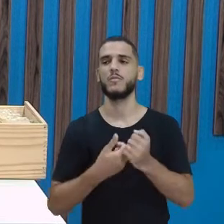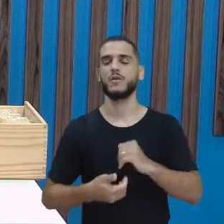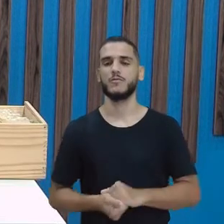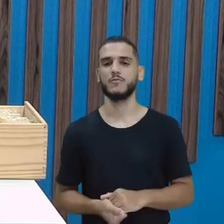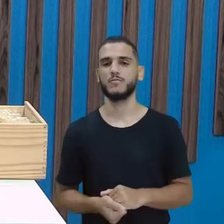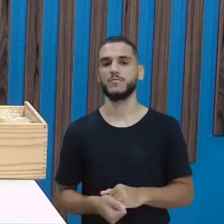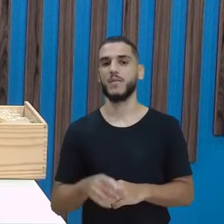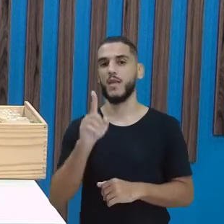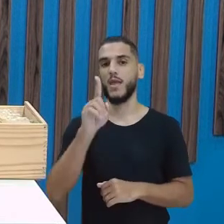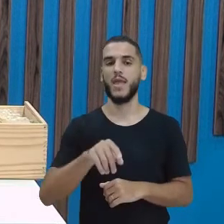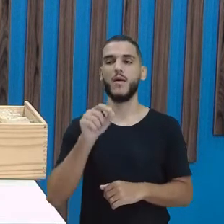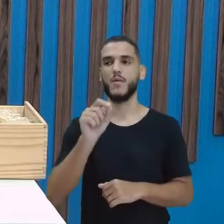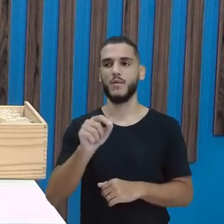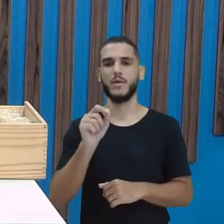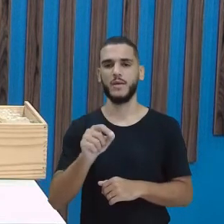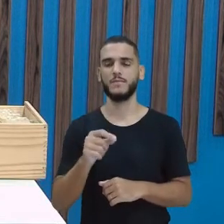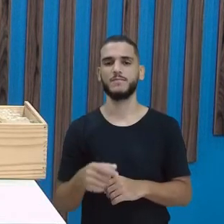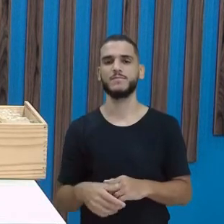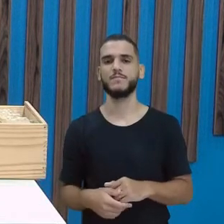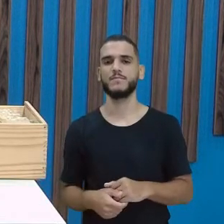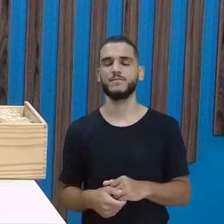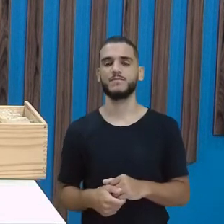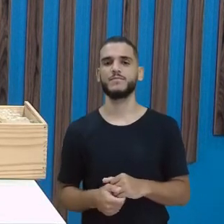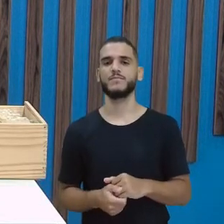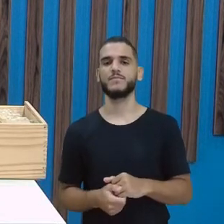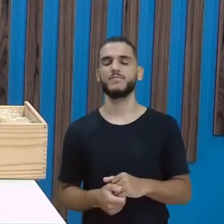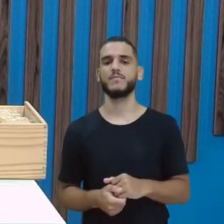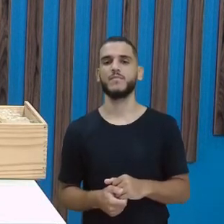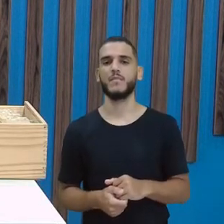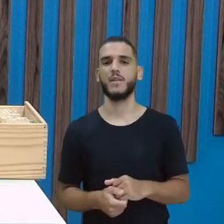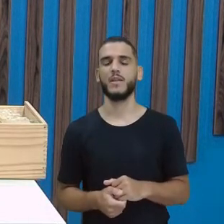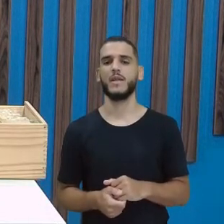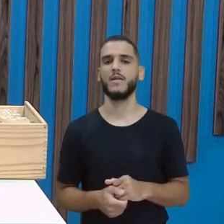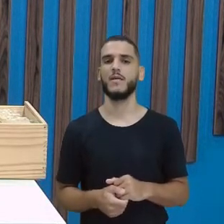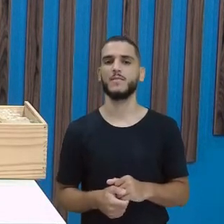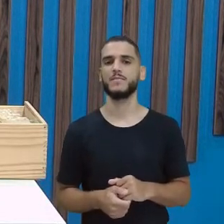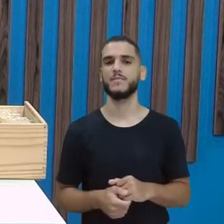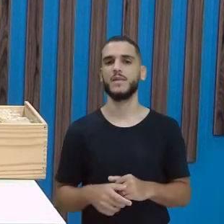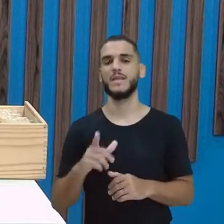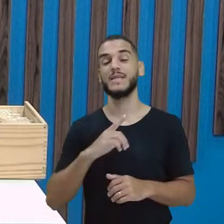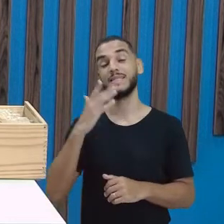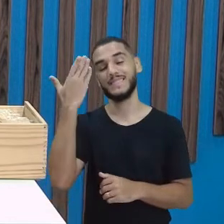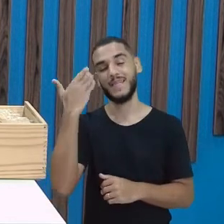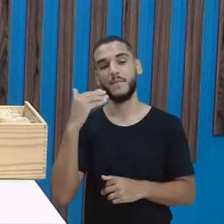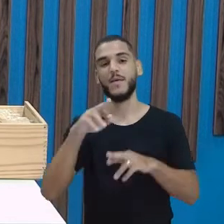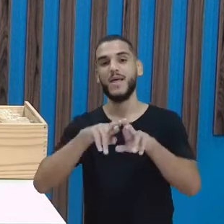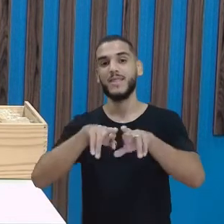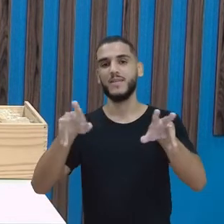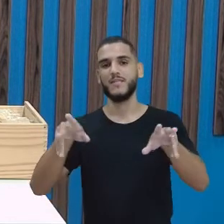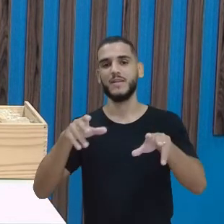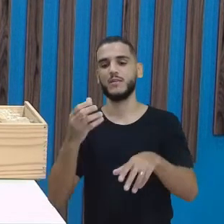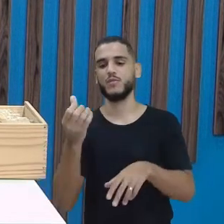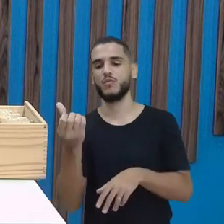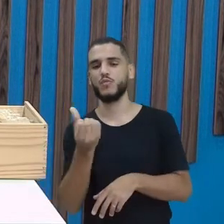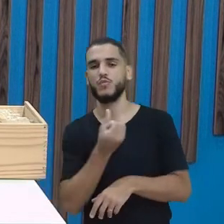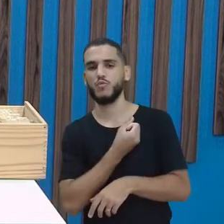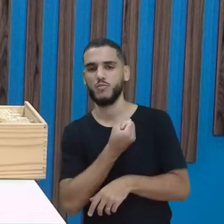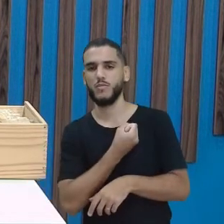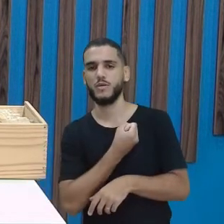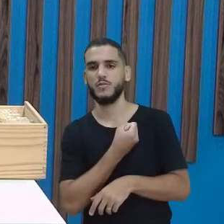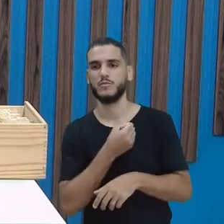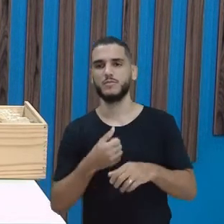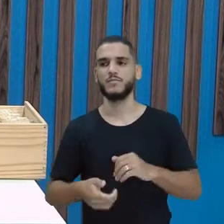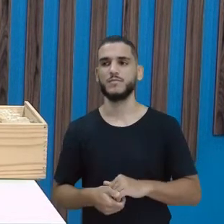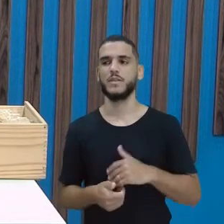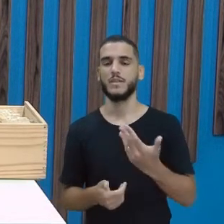é a gente descobrir, por exemplo, a diferença entre eles, tá? A diferença entre eles,